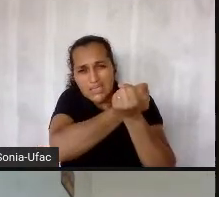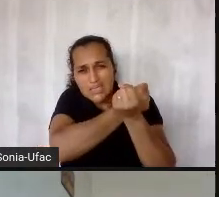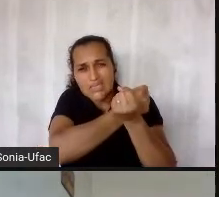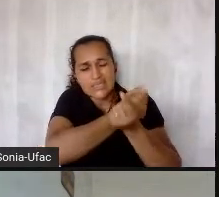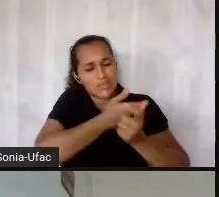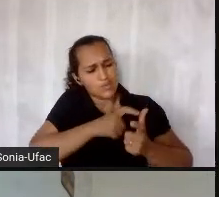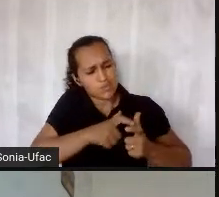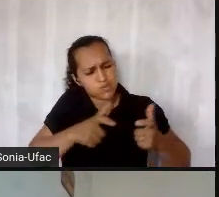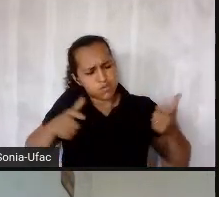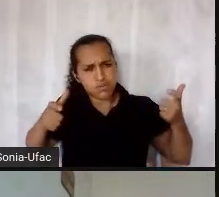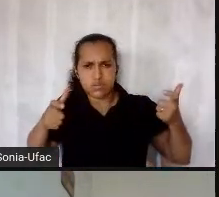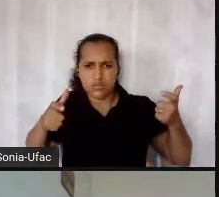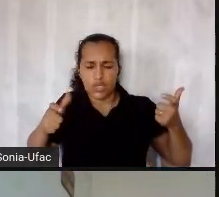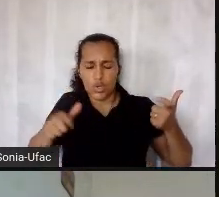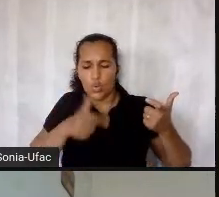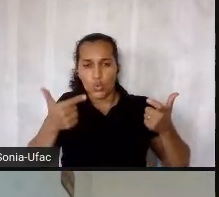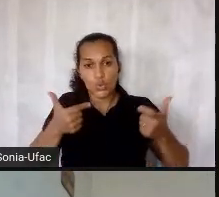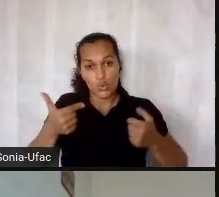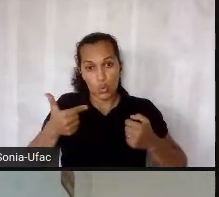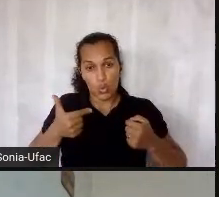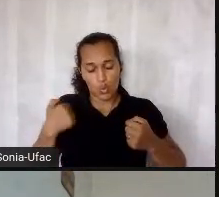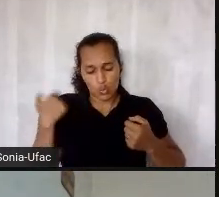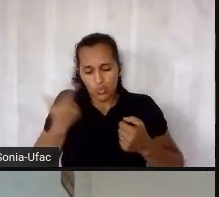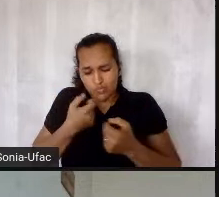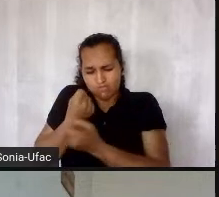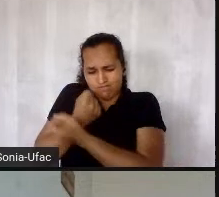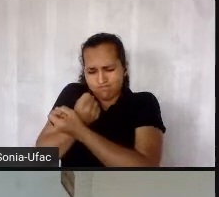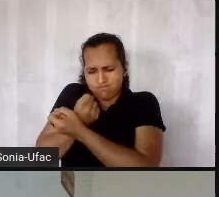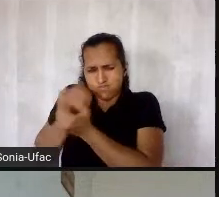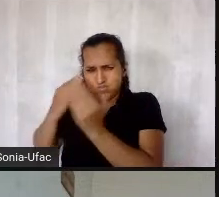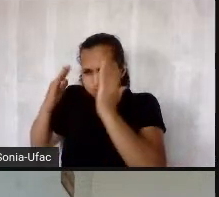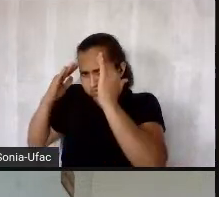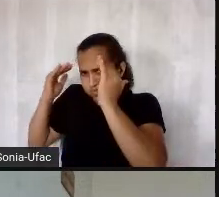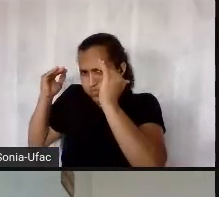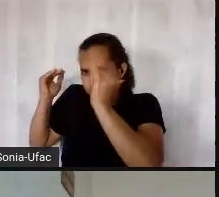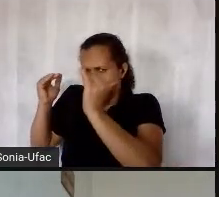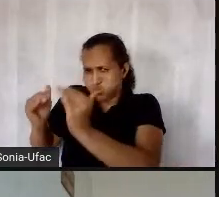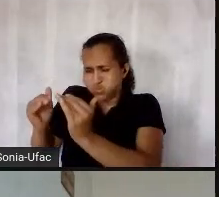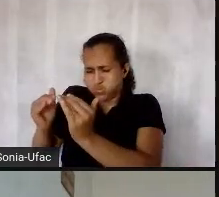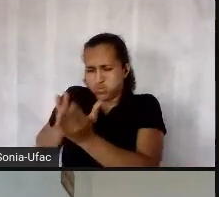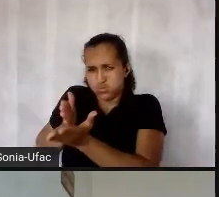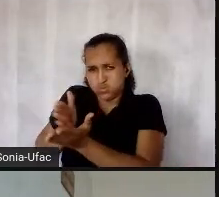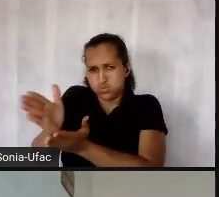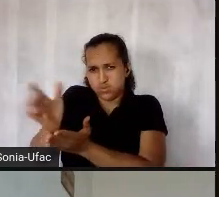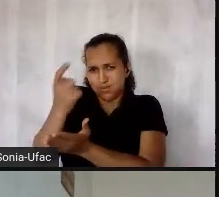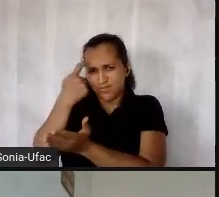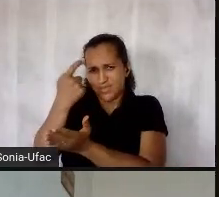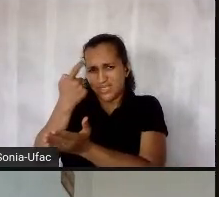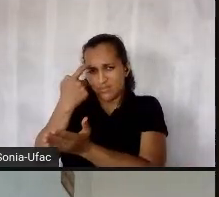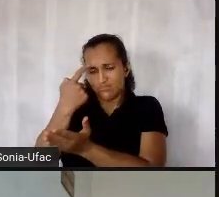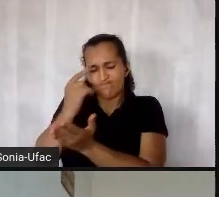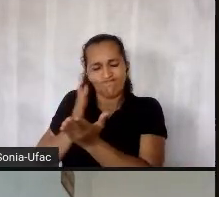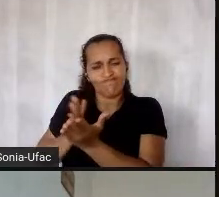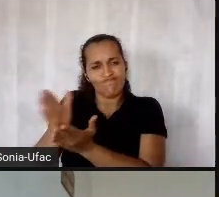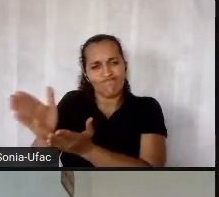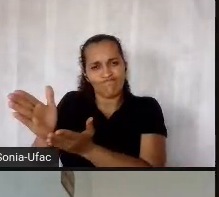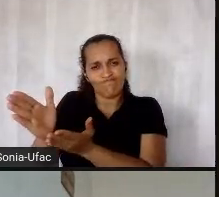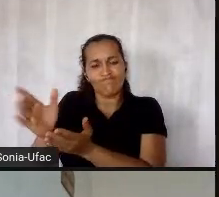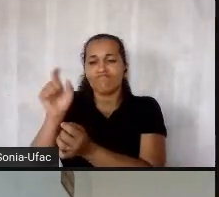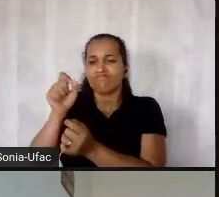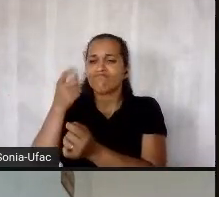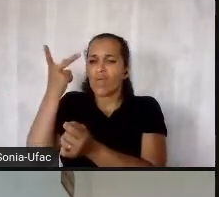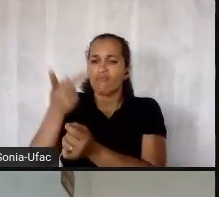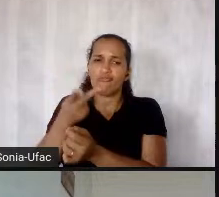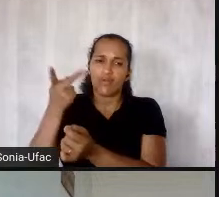No segundo, porque estamos aprisionados à ilusão da linearidade do pensamento, a transparência do dizer.